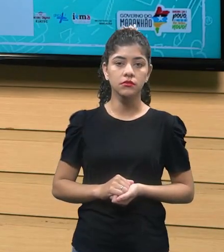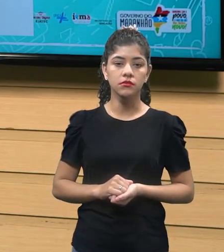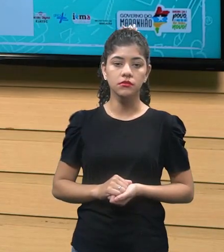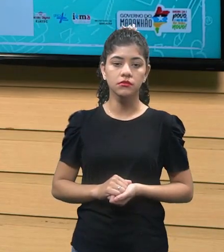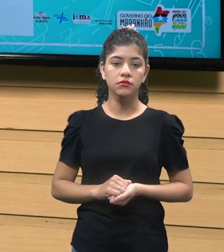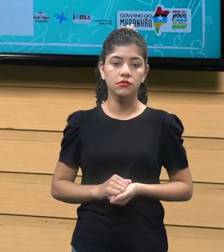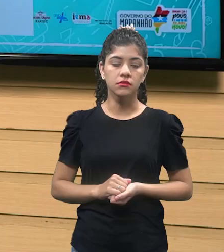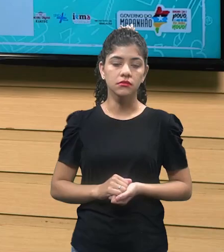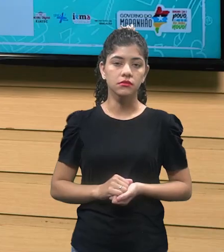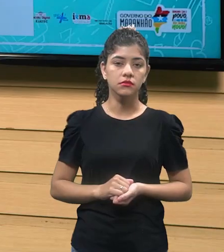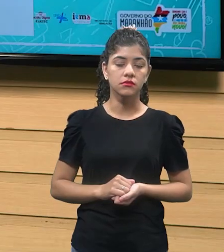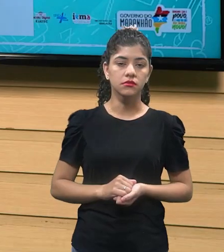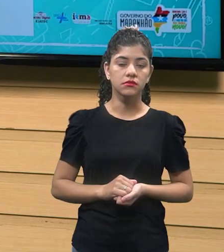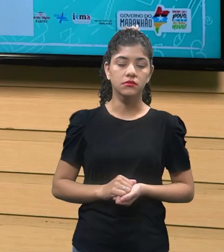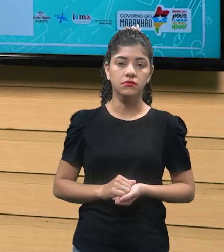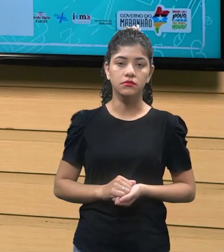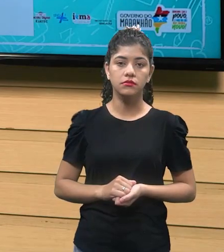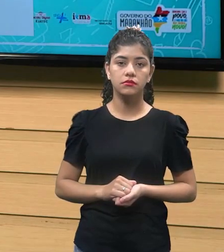de fluxograma.